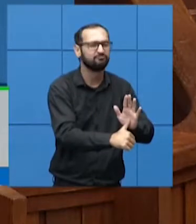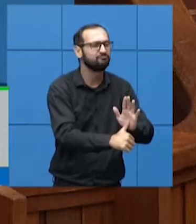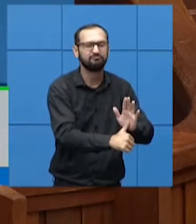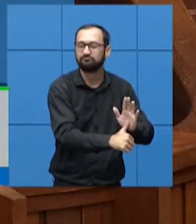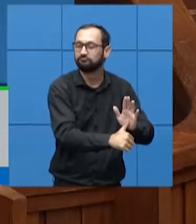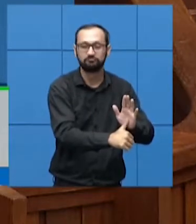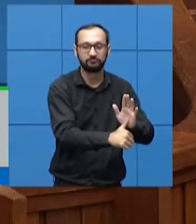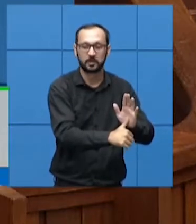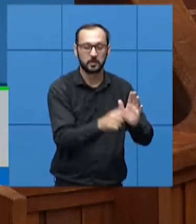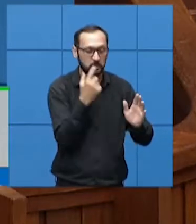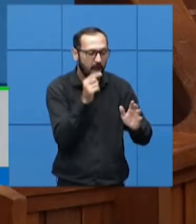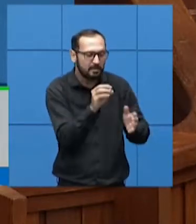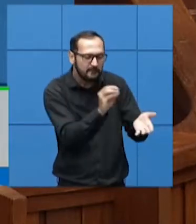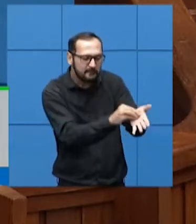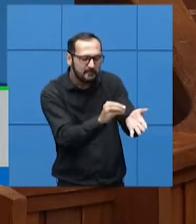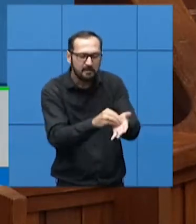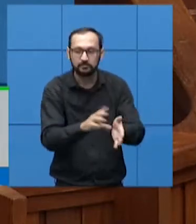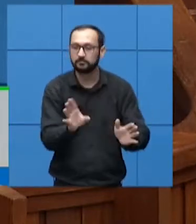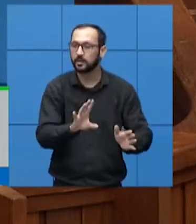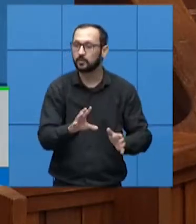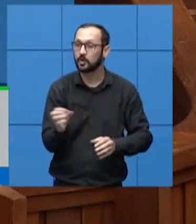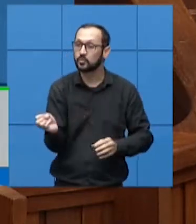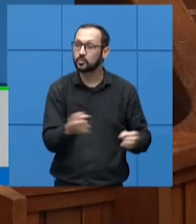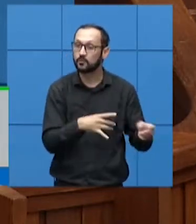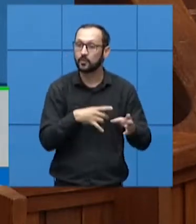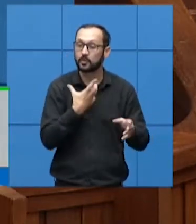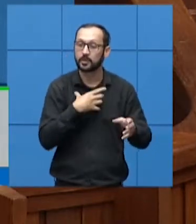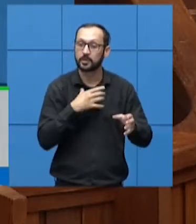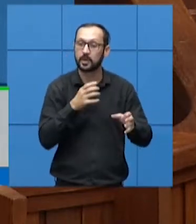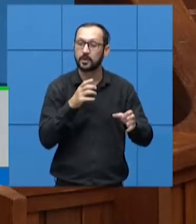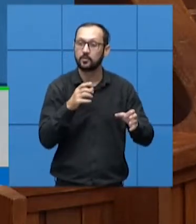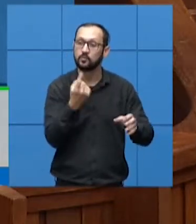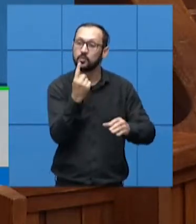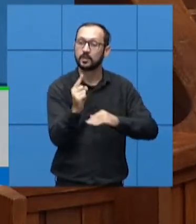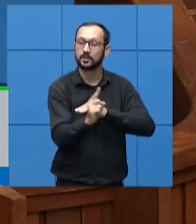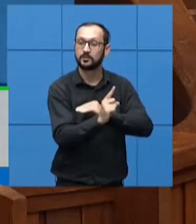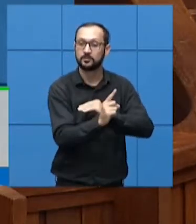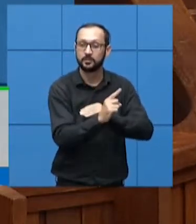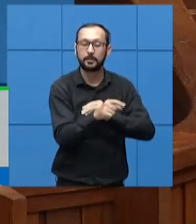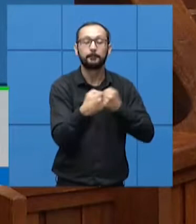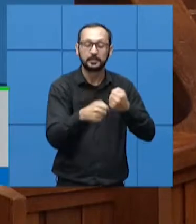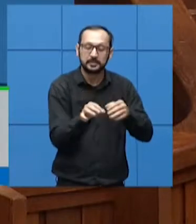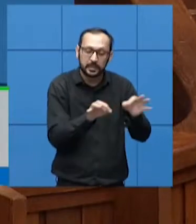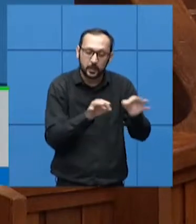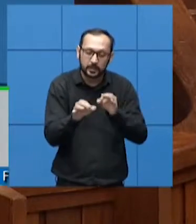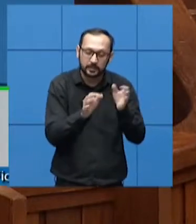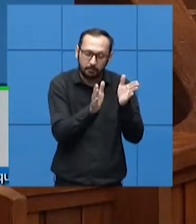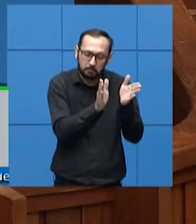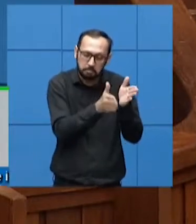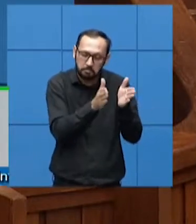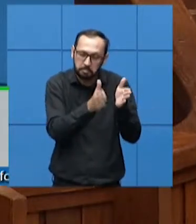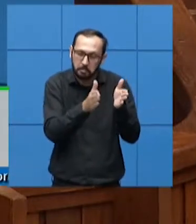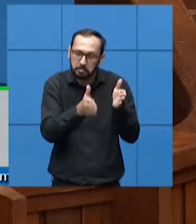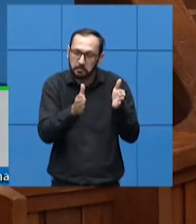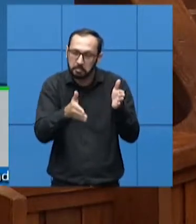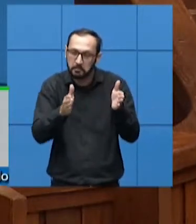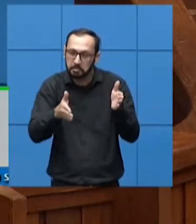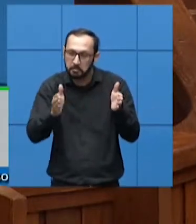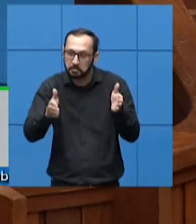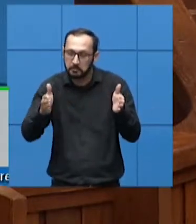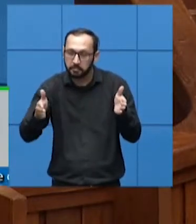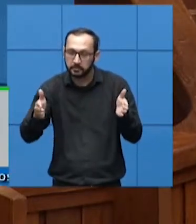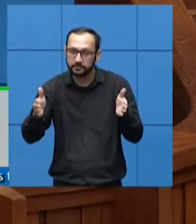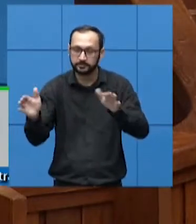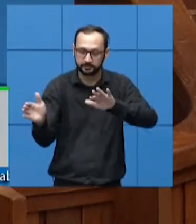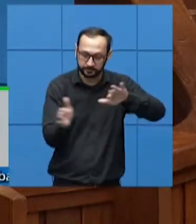tenha um olhar nisso, na organização. Não basta ter um serviço, ele precisa ter toda uma organização para isso. Entendemos também